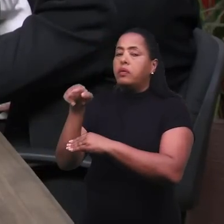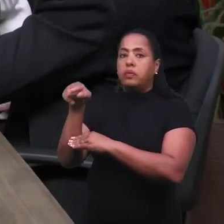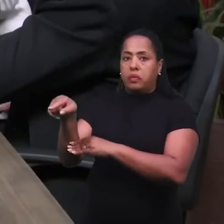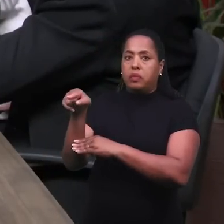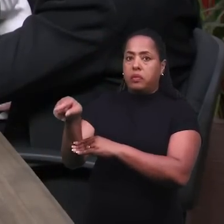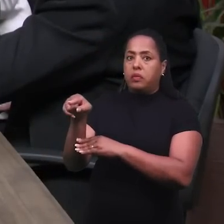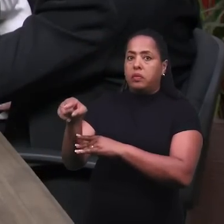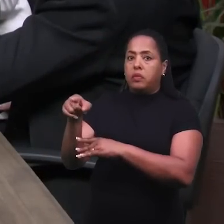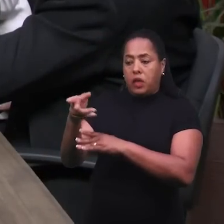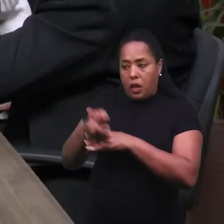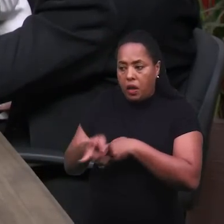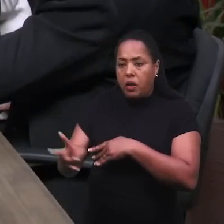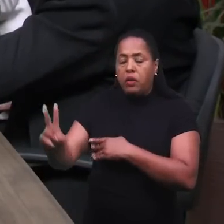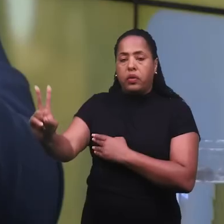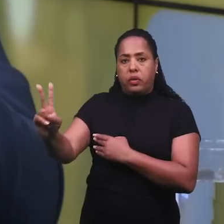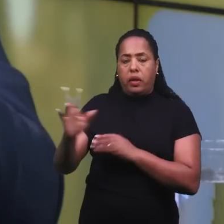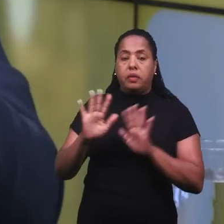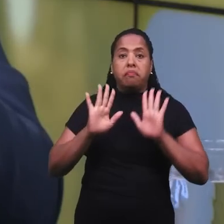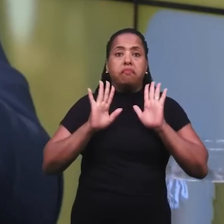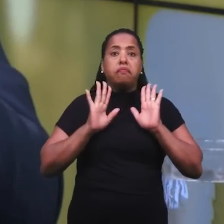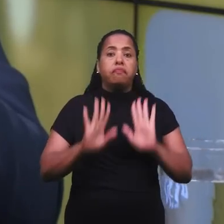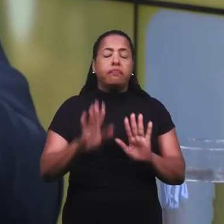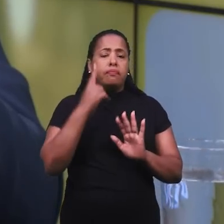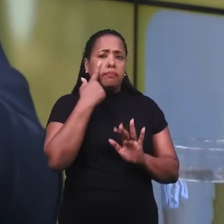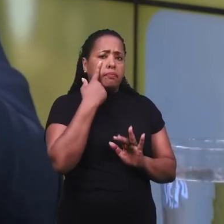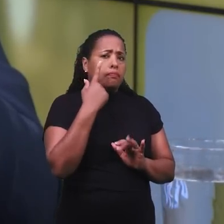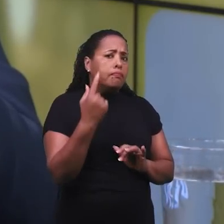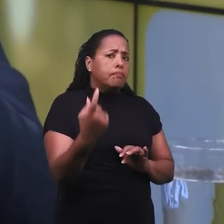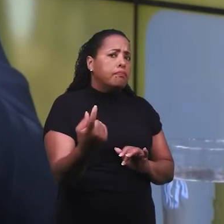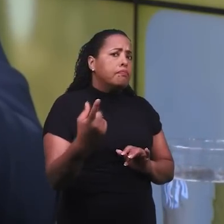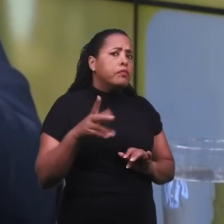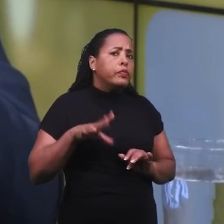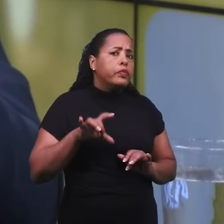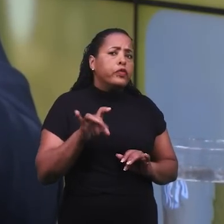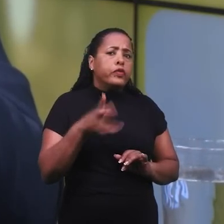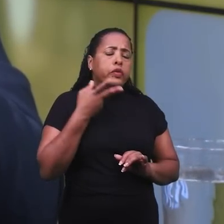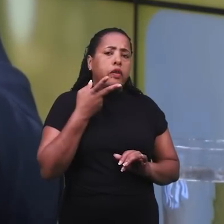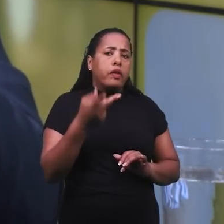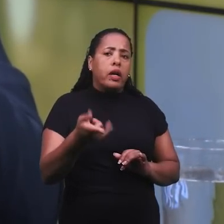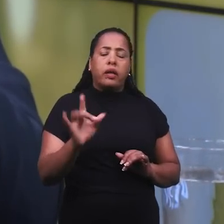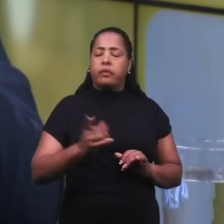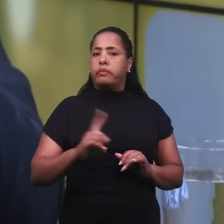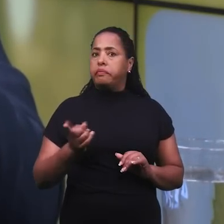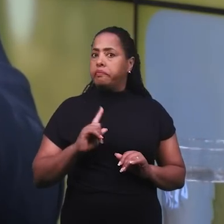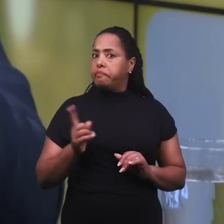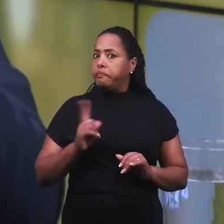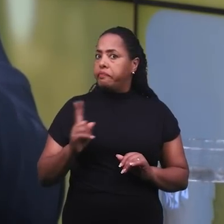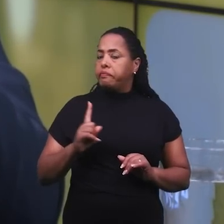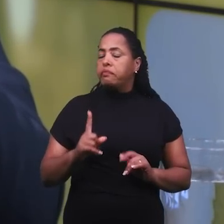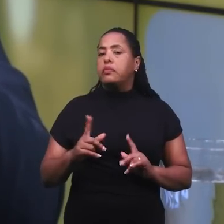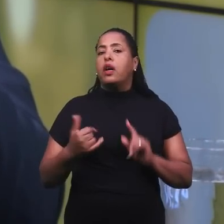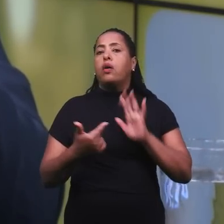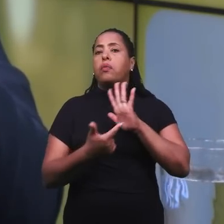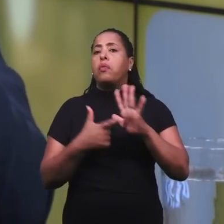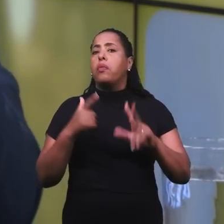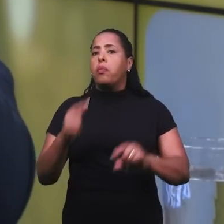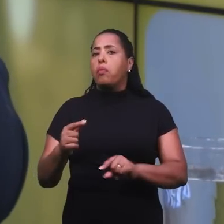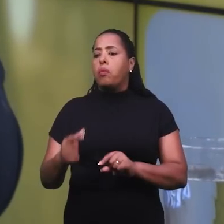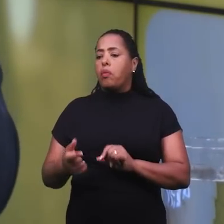conhecessem e levassem isso adiante. Mas o interessante é que não era só falar, era, como se diz em algumas